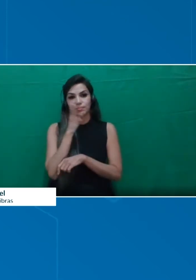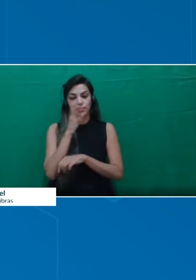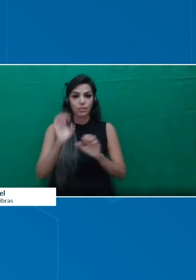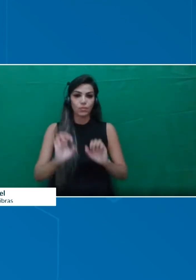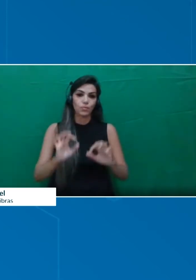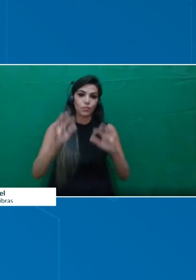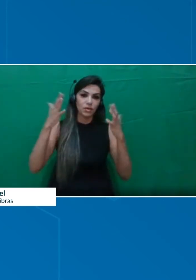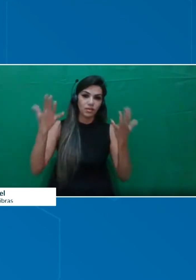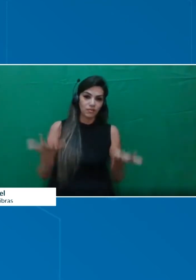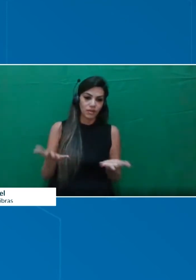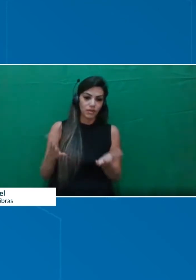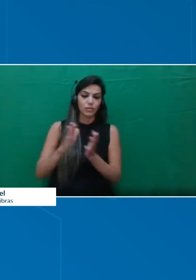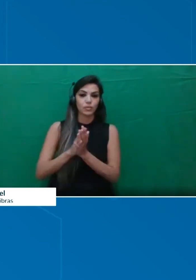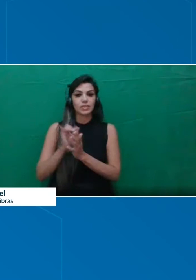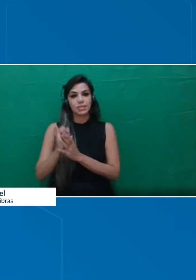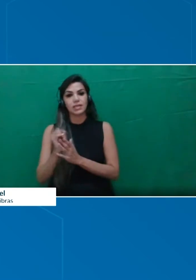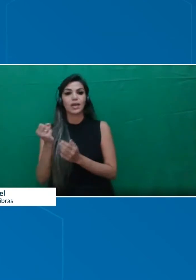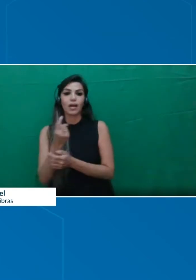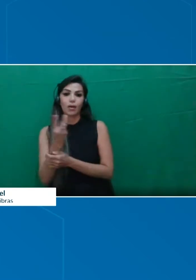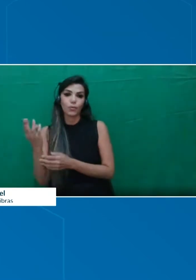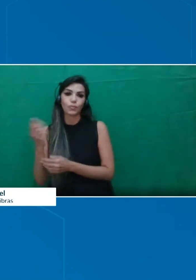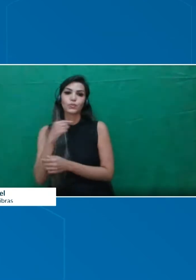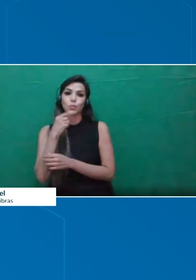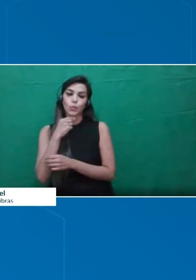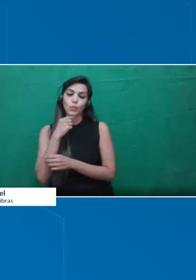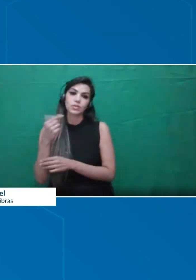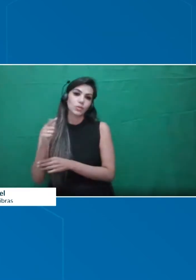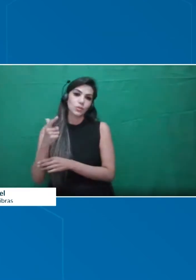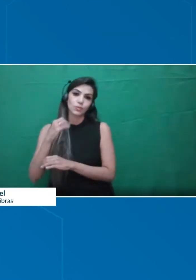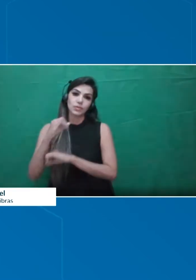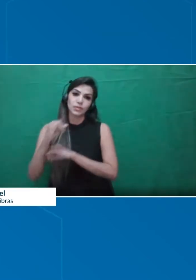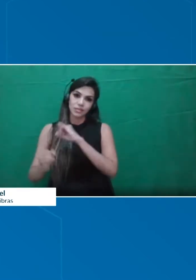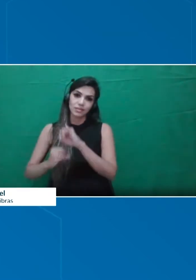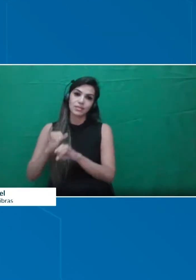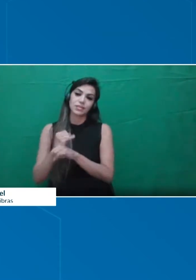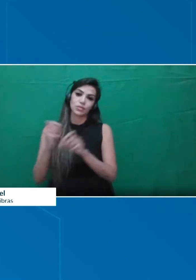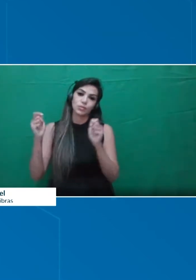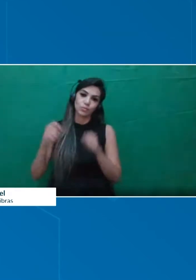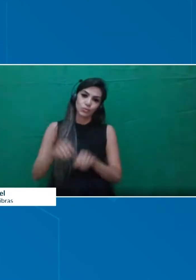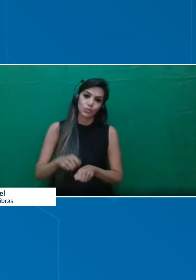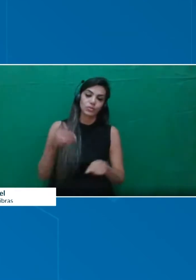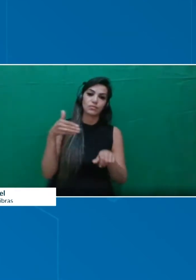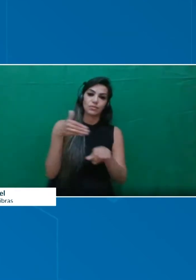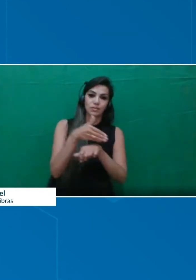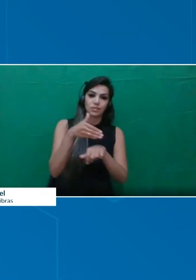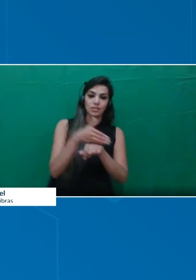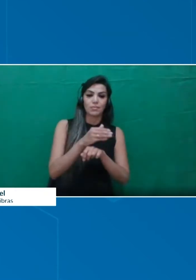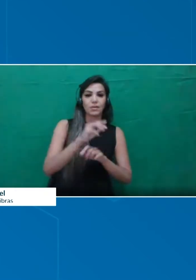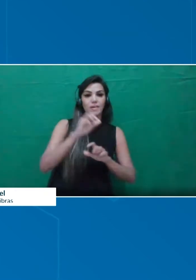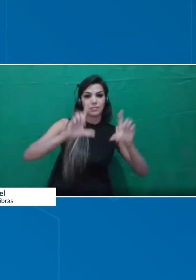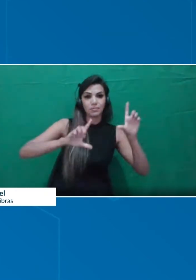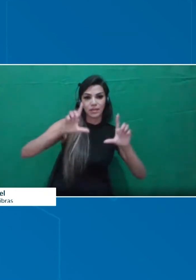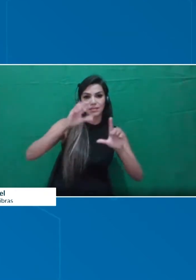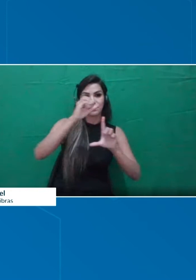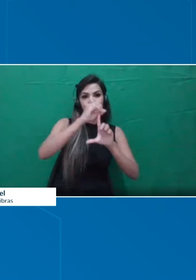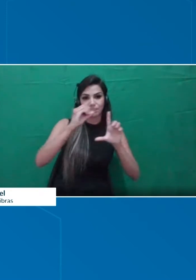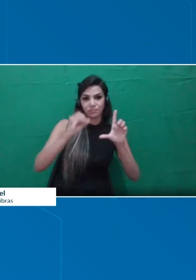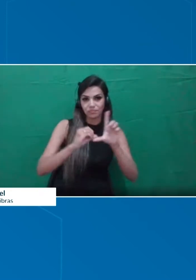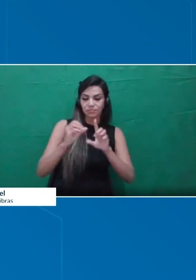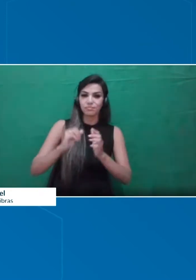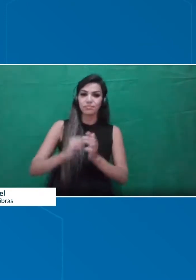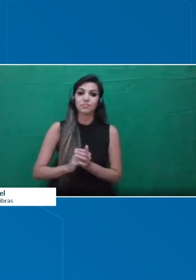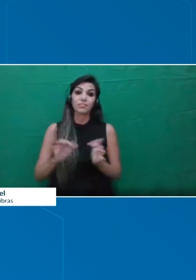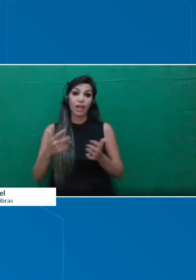numa perspectiva usando a internet. Tem mais uma novidade ainda para esse ano, que eu vou aproveitar para falar, para já fazer